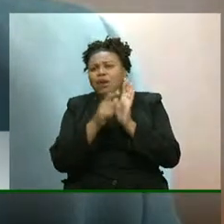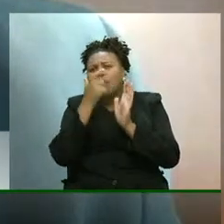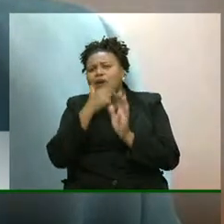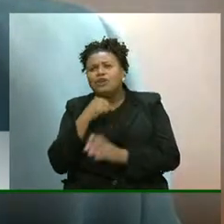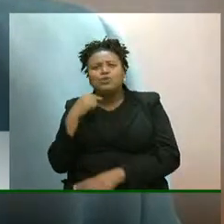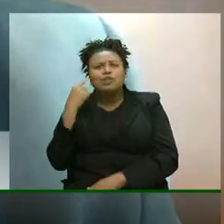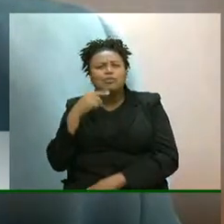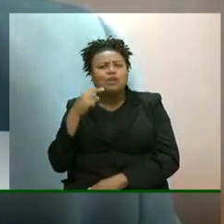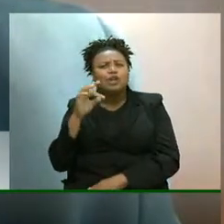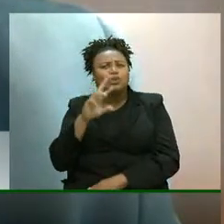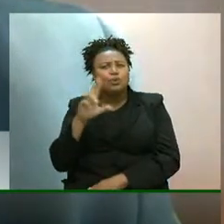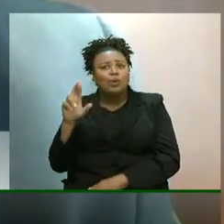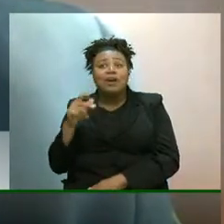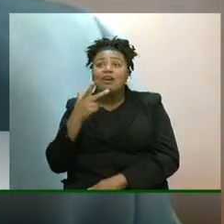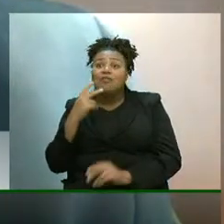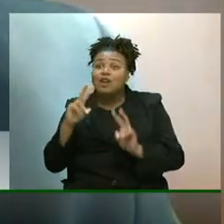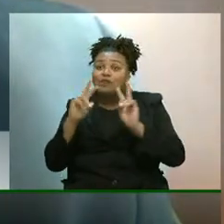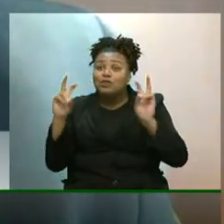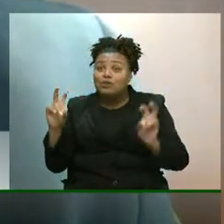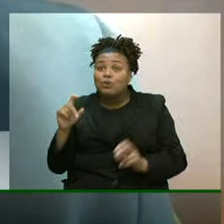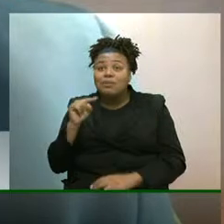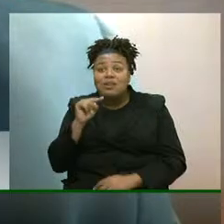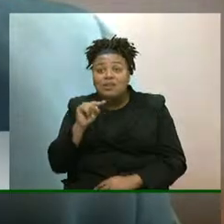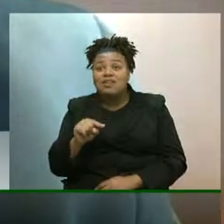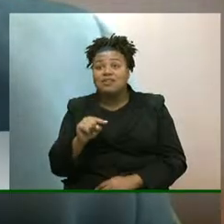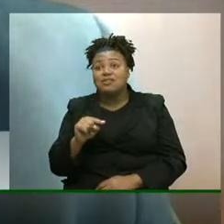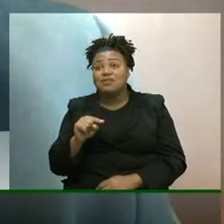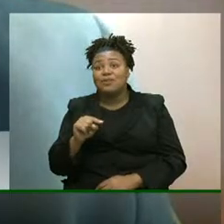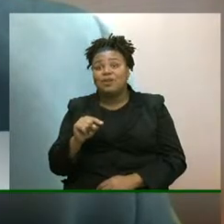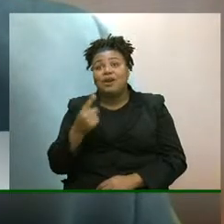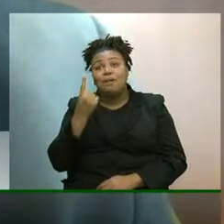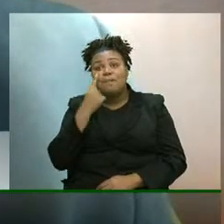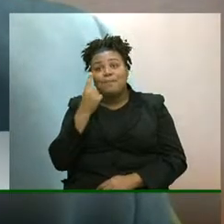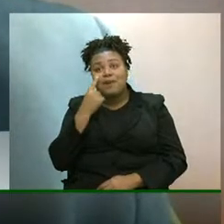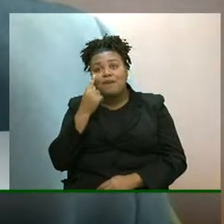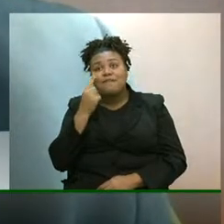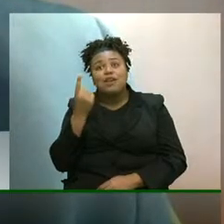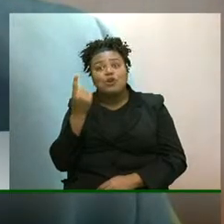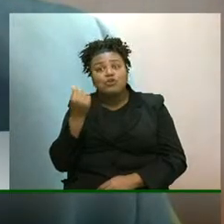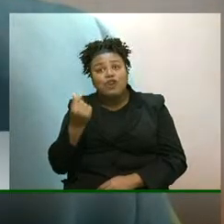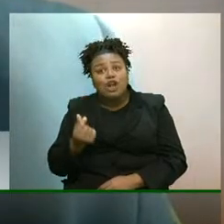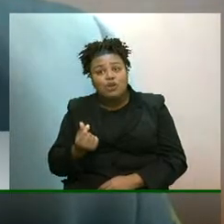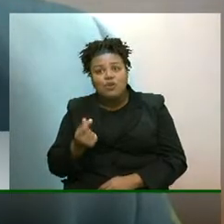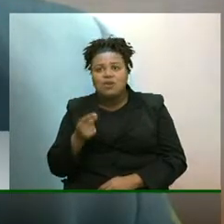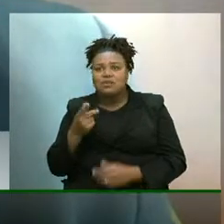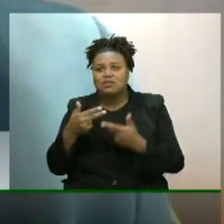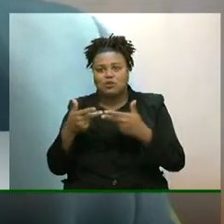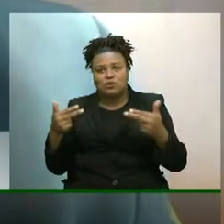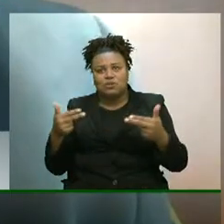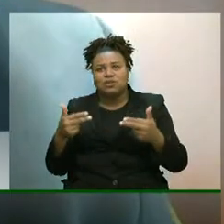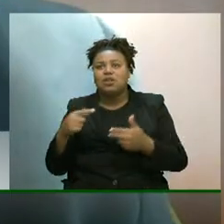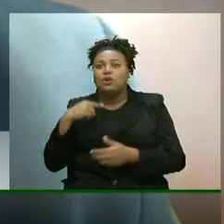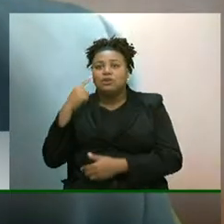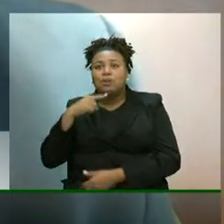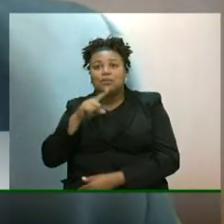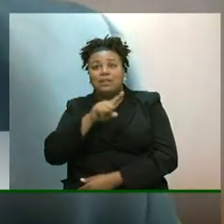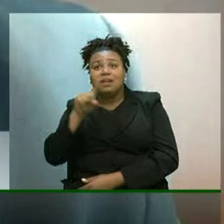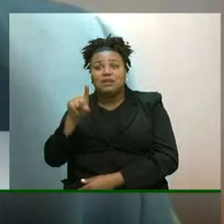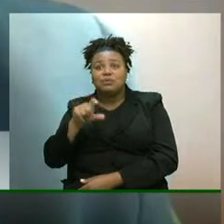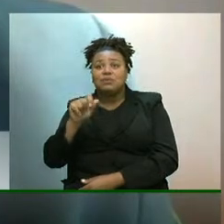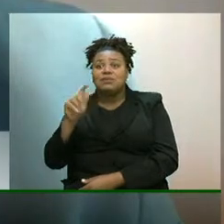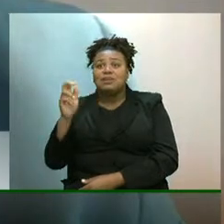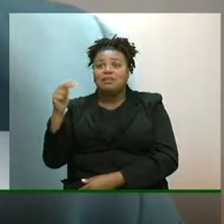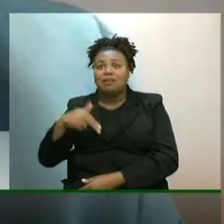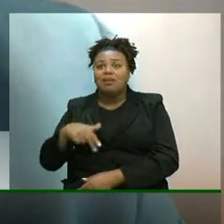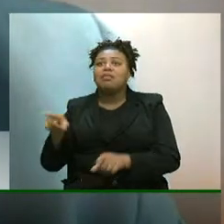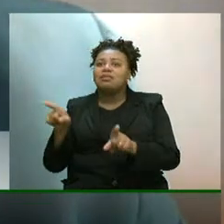deputado Sérgio Tura, fazia menção a isso, para que fossem verificados os custos disso. O deputado Zanquim também